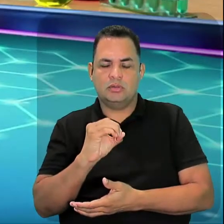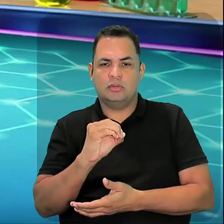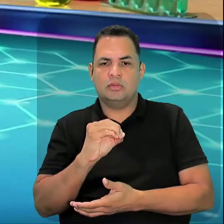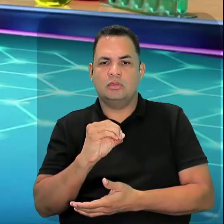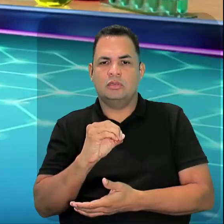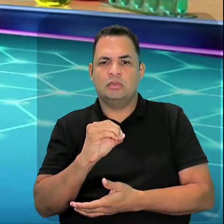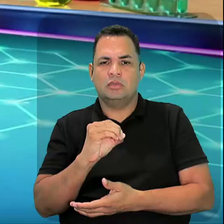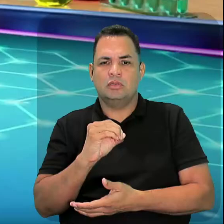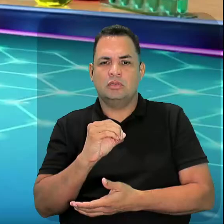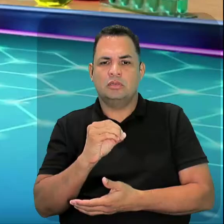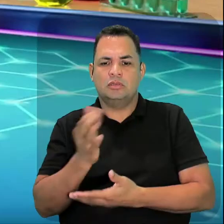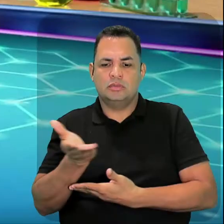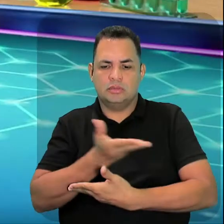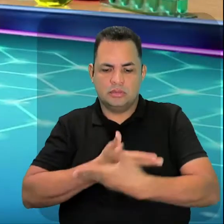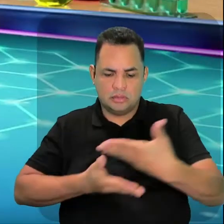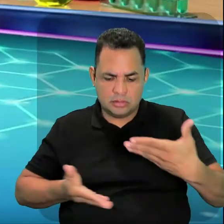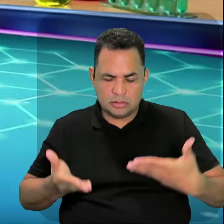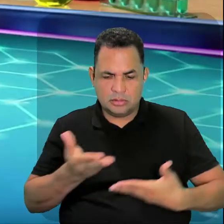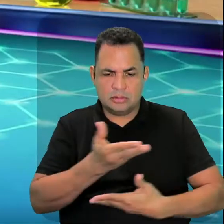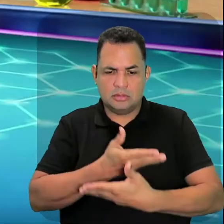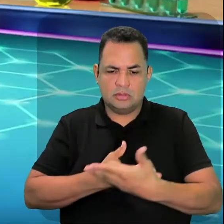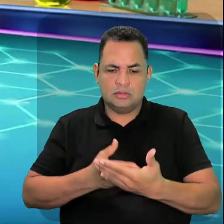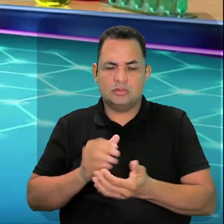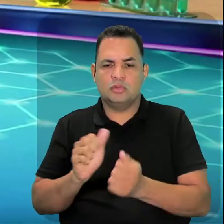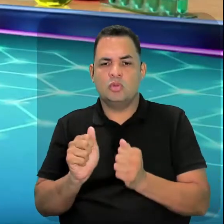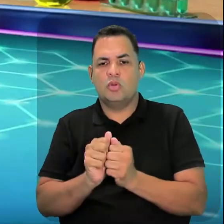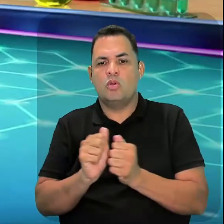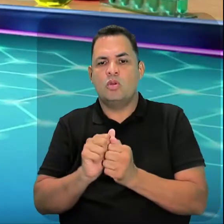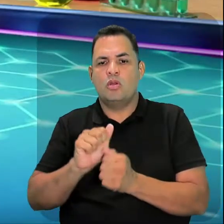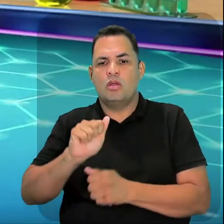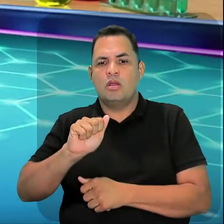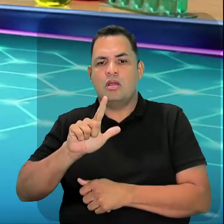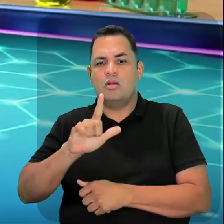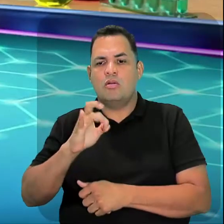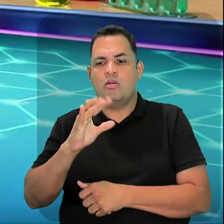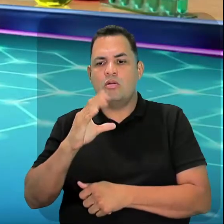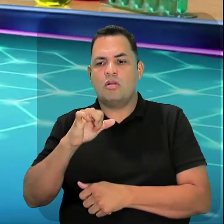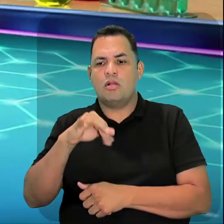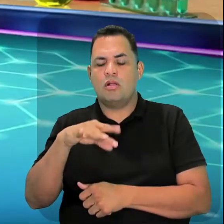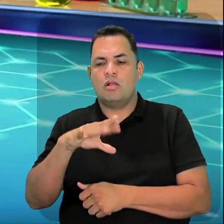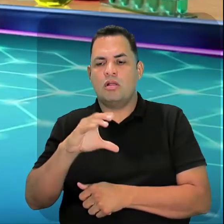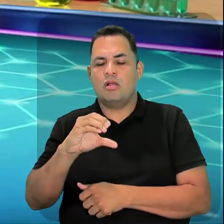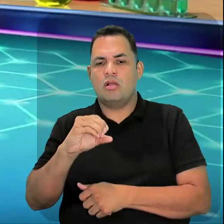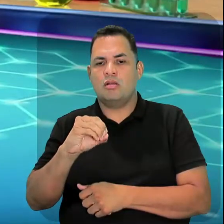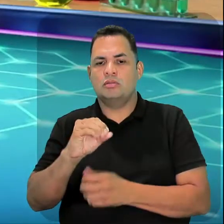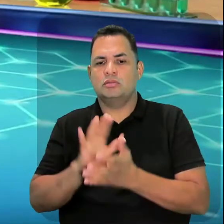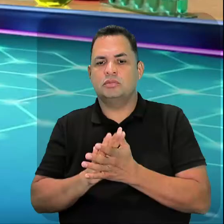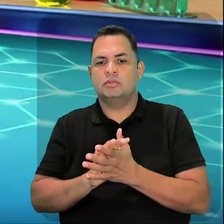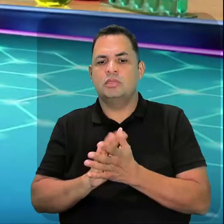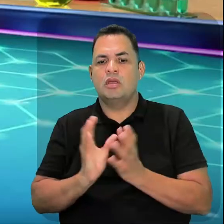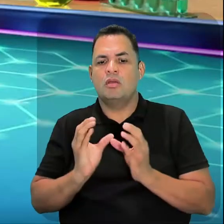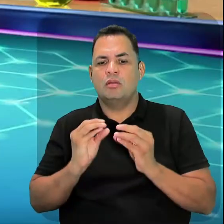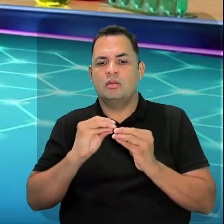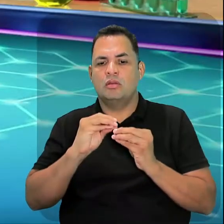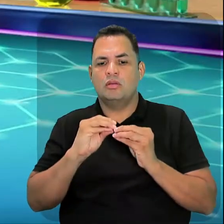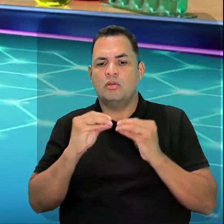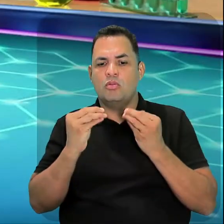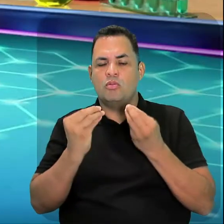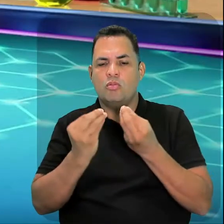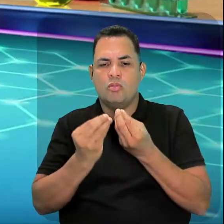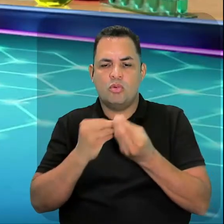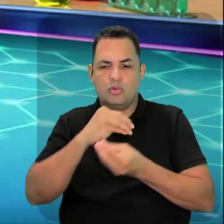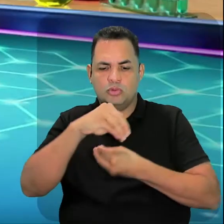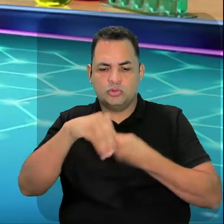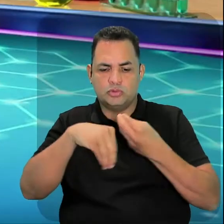nítrico interage com o nosso alcano e aí forma um composto nitro, né,